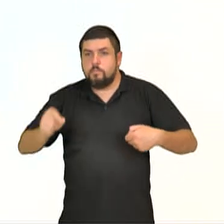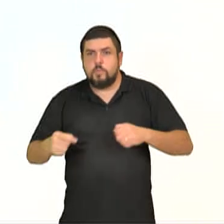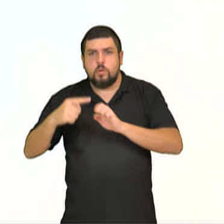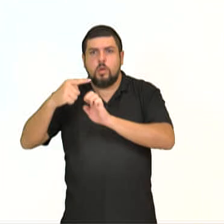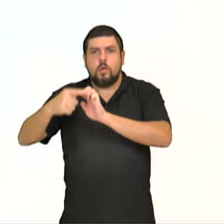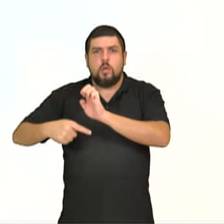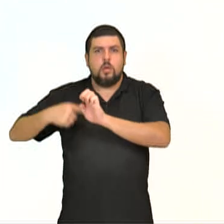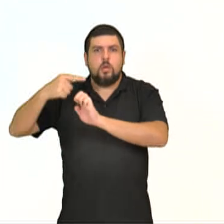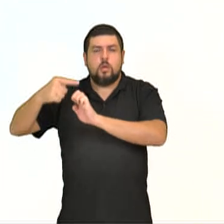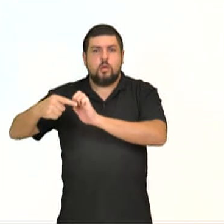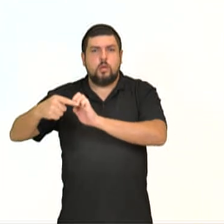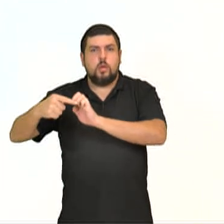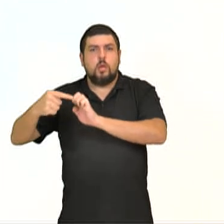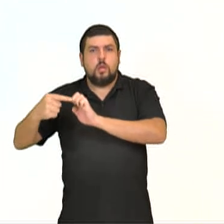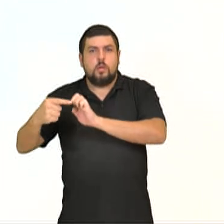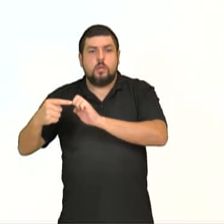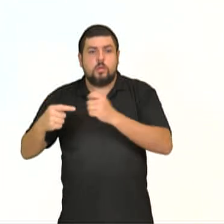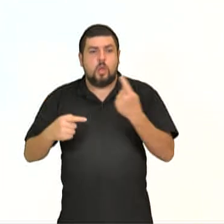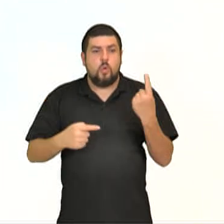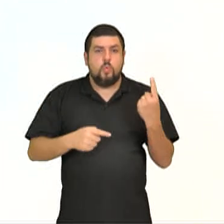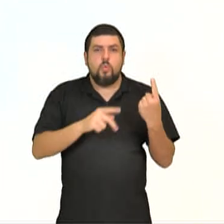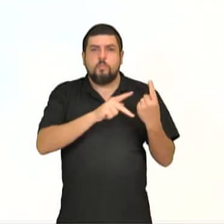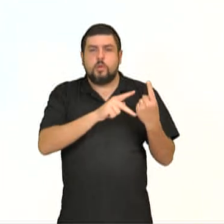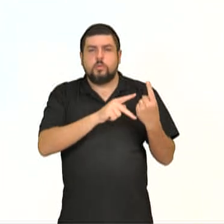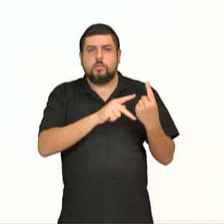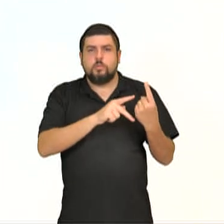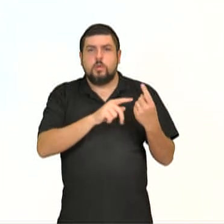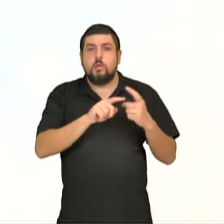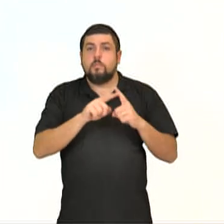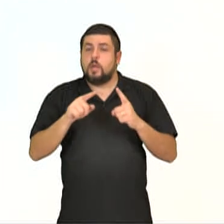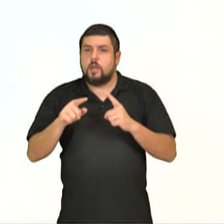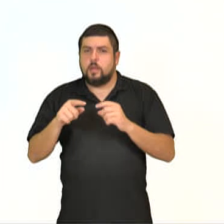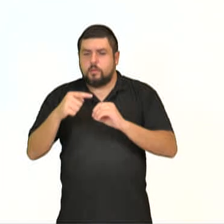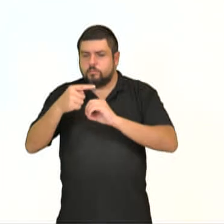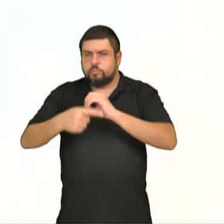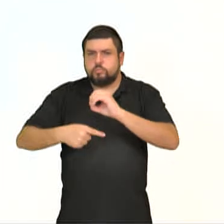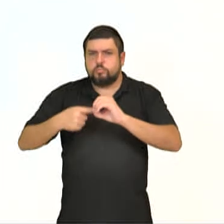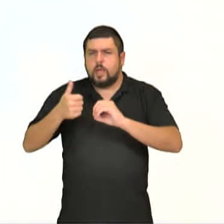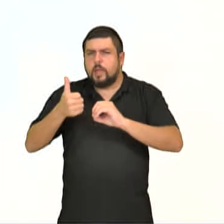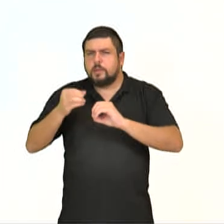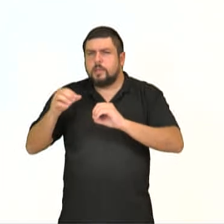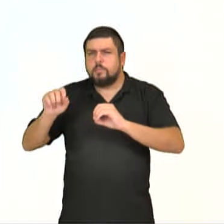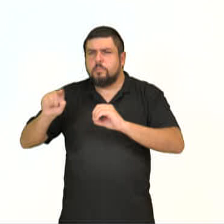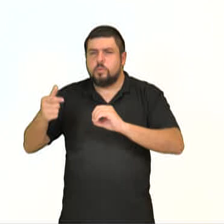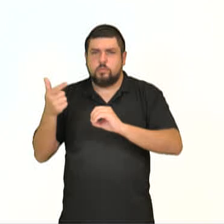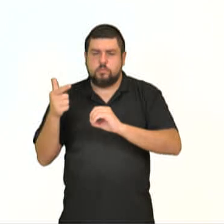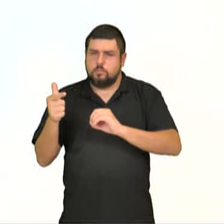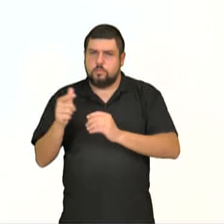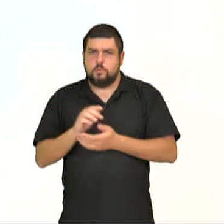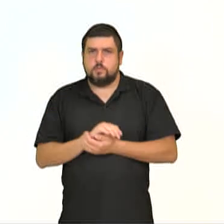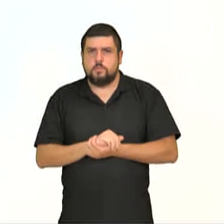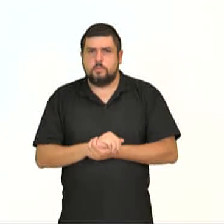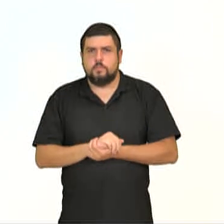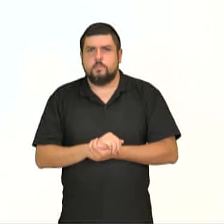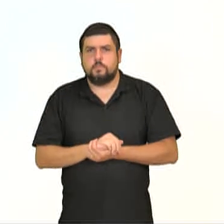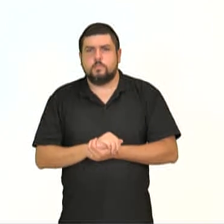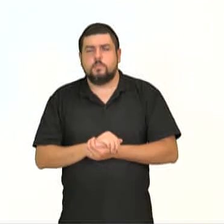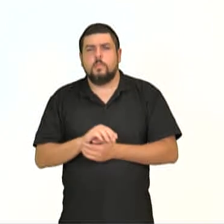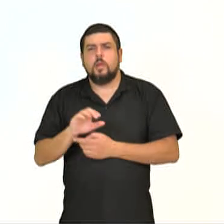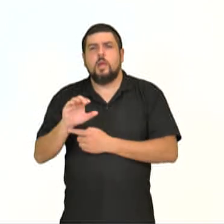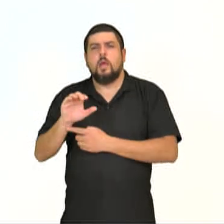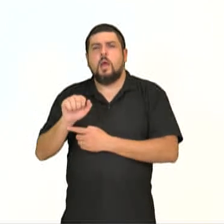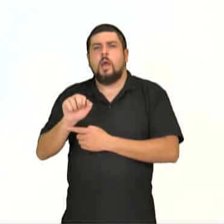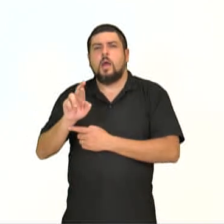de elétrons num átomo, é bem menos, é centenas de elétrons apenas. Ok? Carga elétrica e